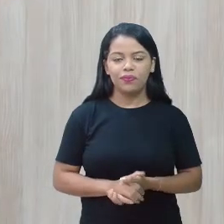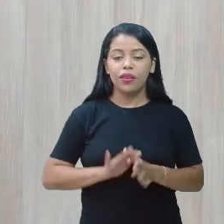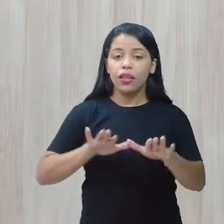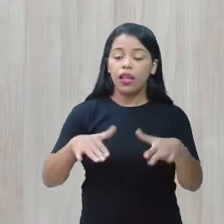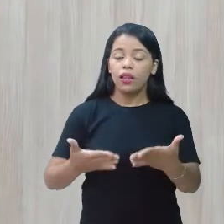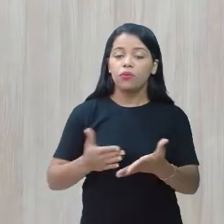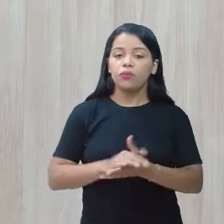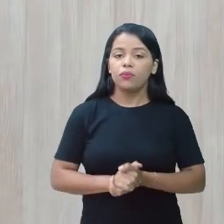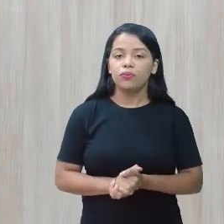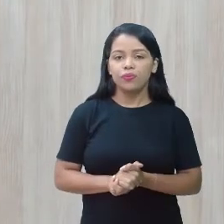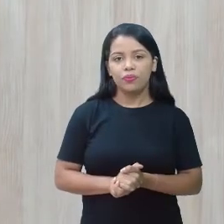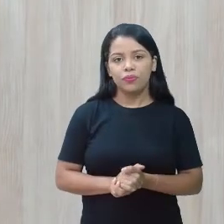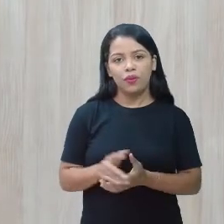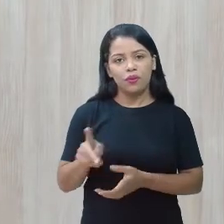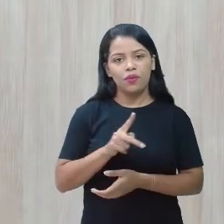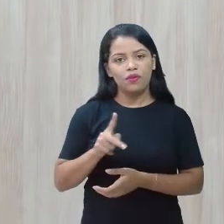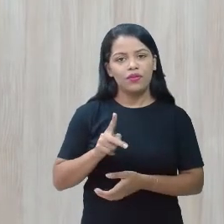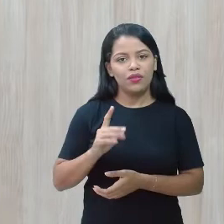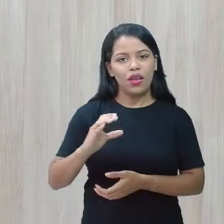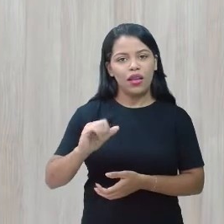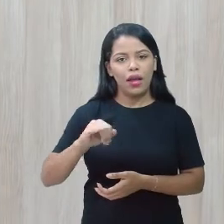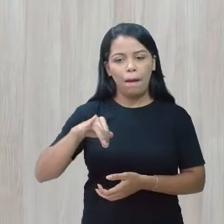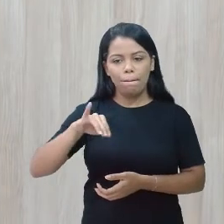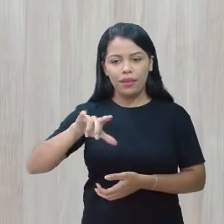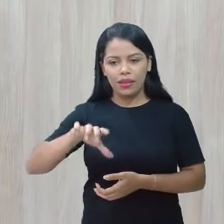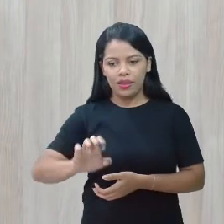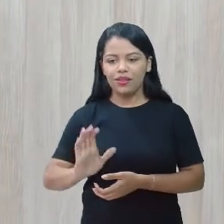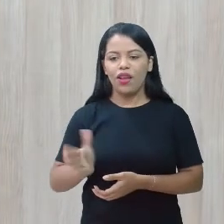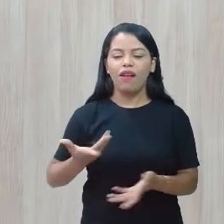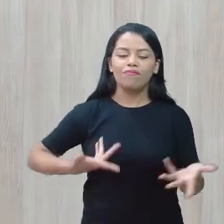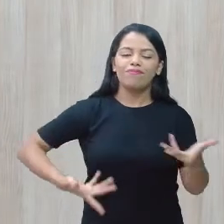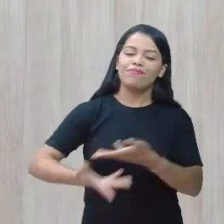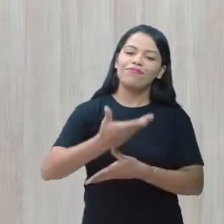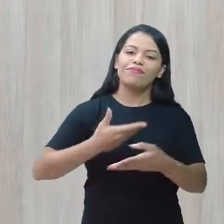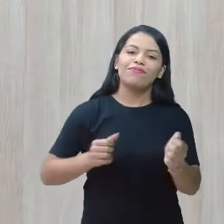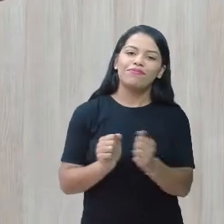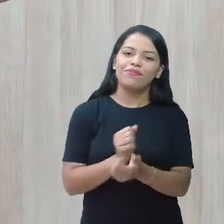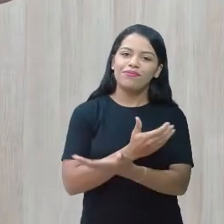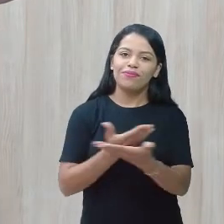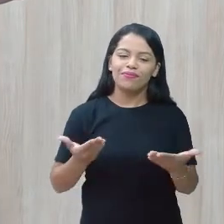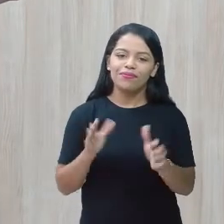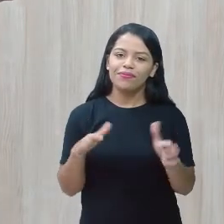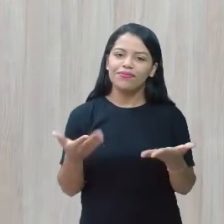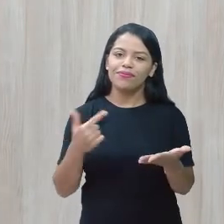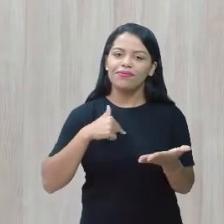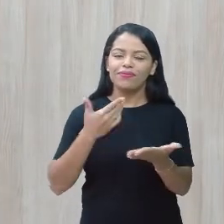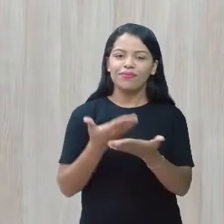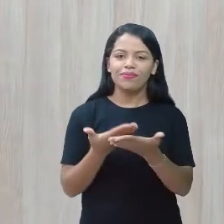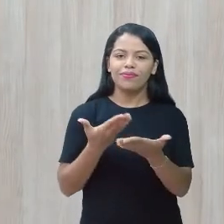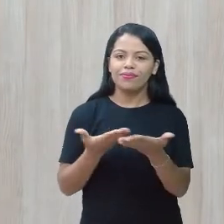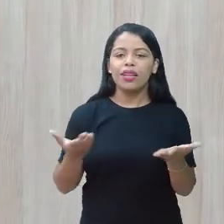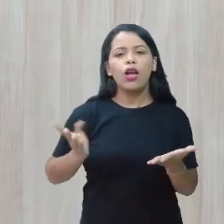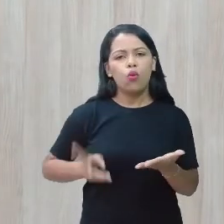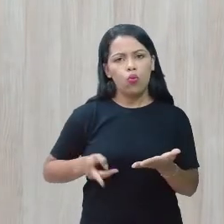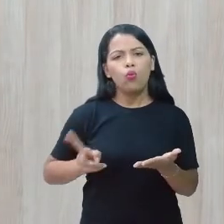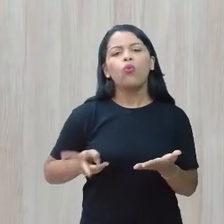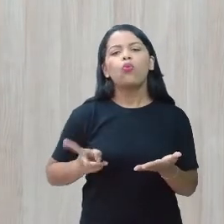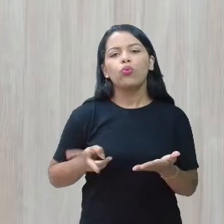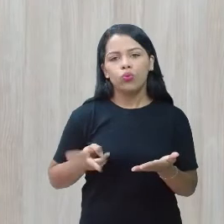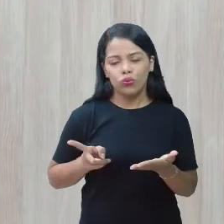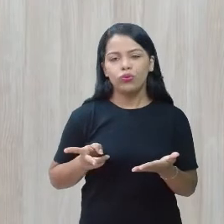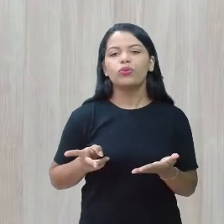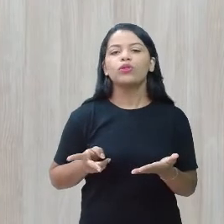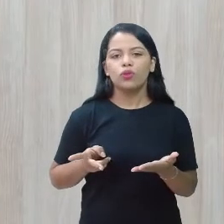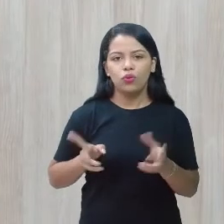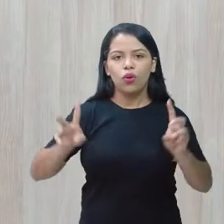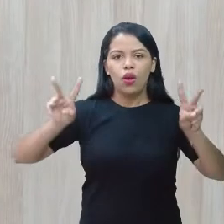Então, gente, a professora Camille já interagindo com vocês e a nossa aula continua sendo